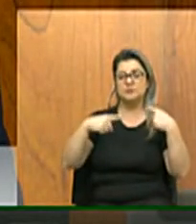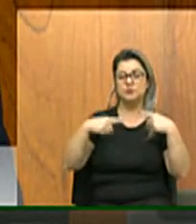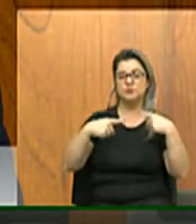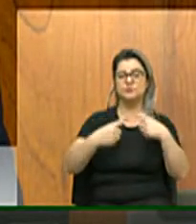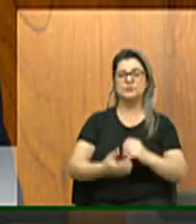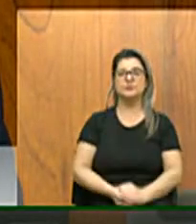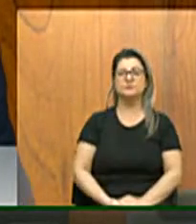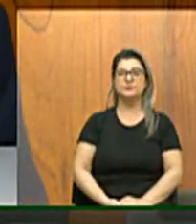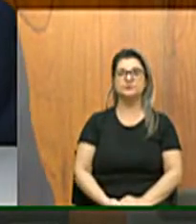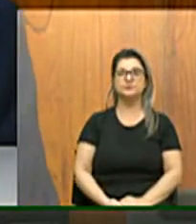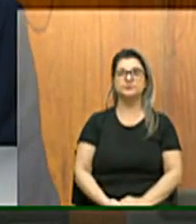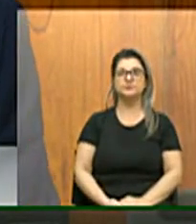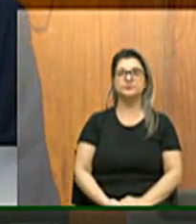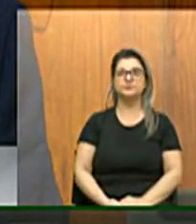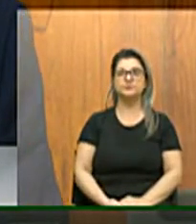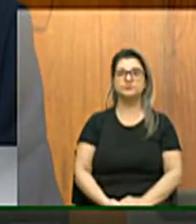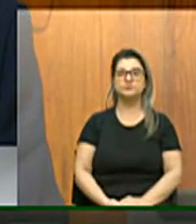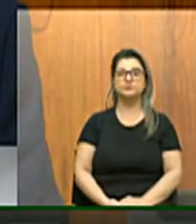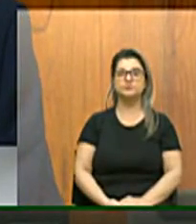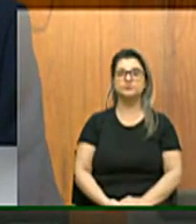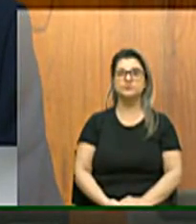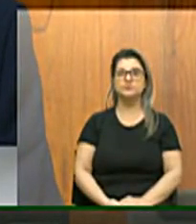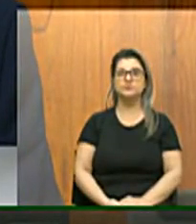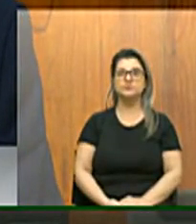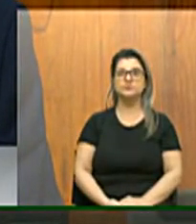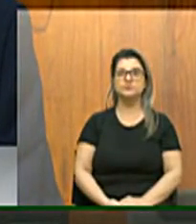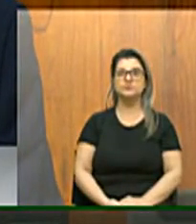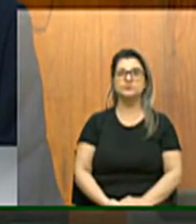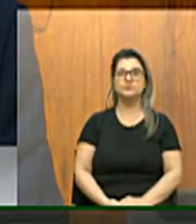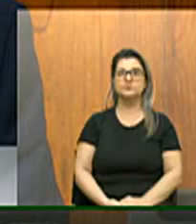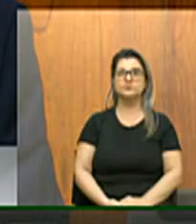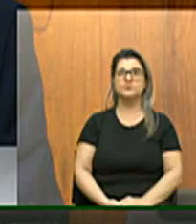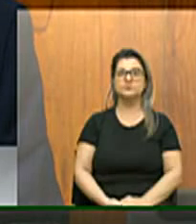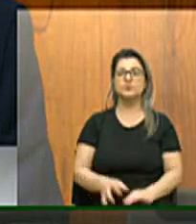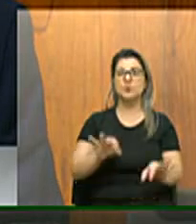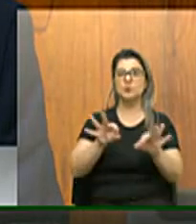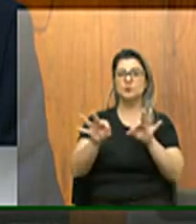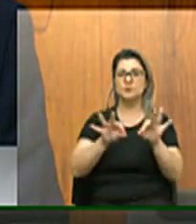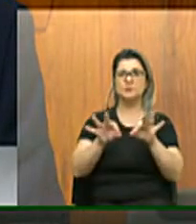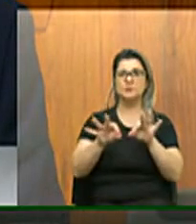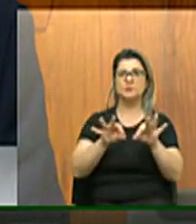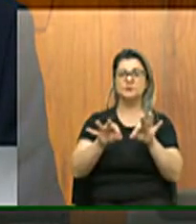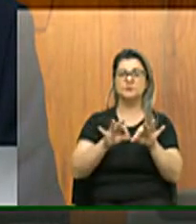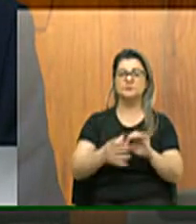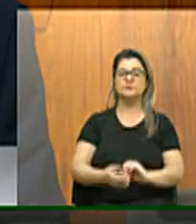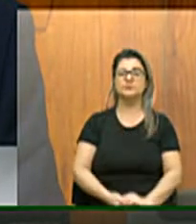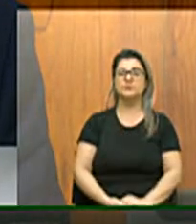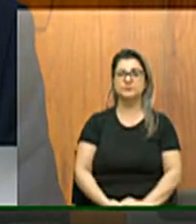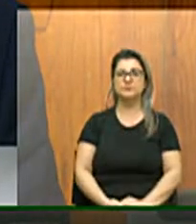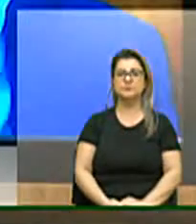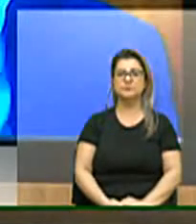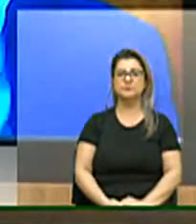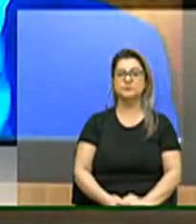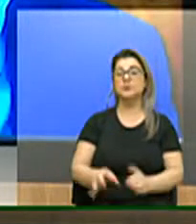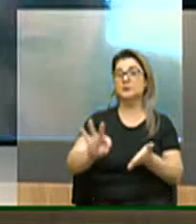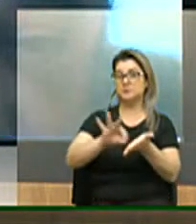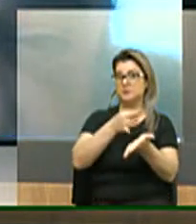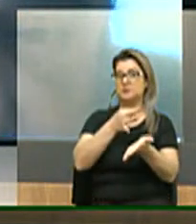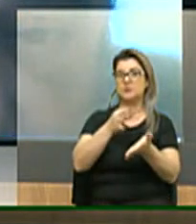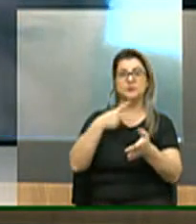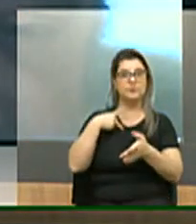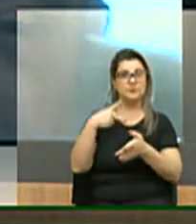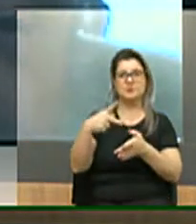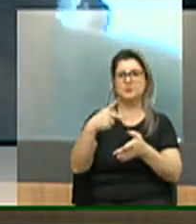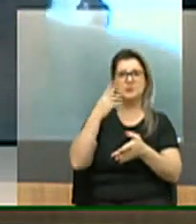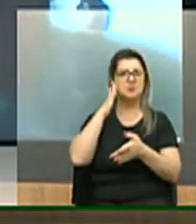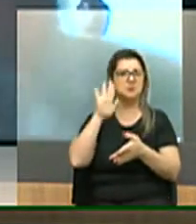discussão. Está em discussão o projeto. Eu me inscrevi, presidente. Não